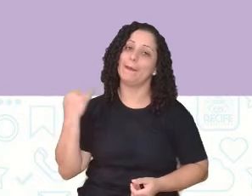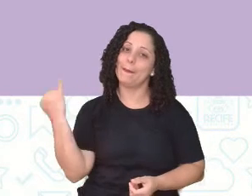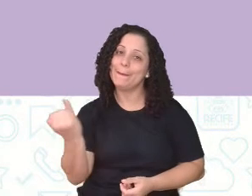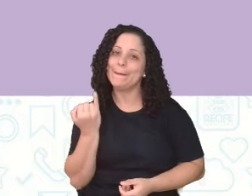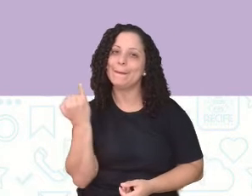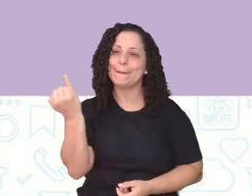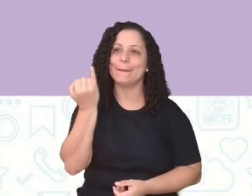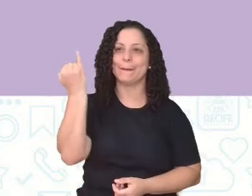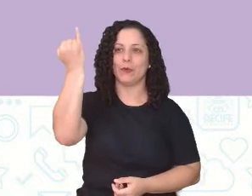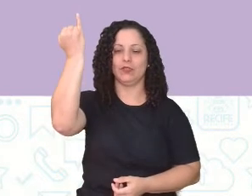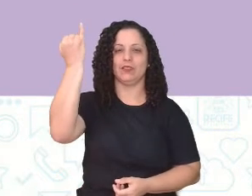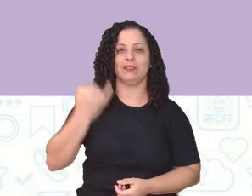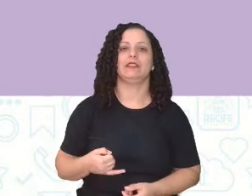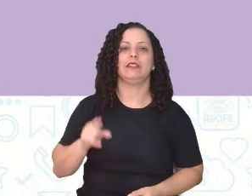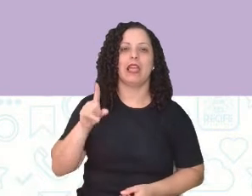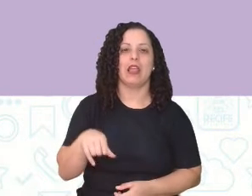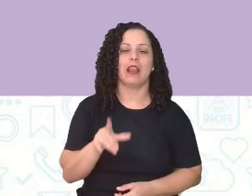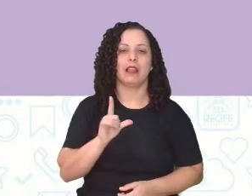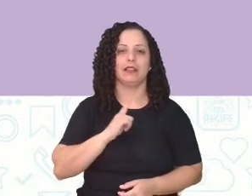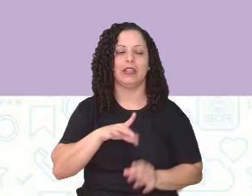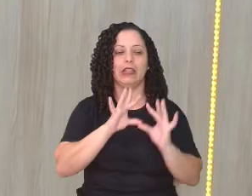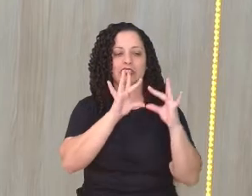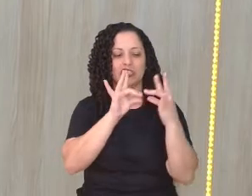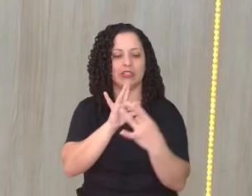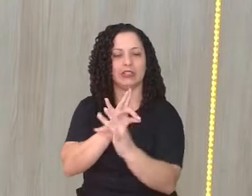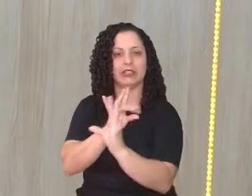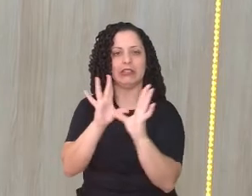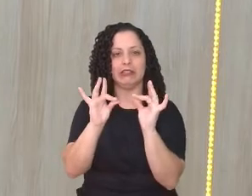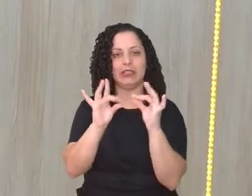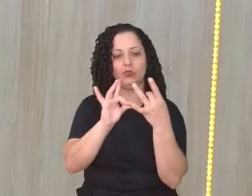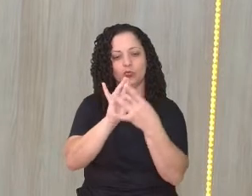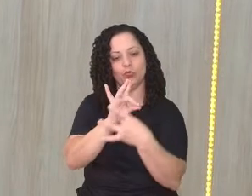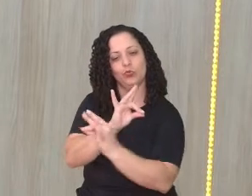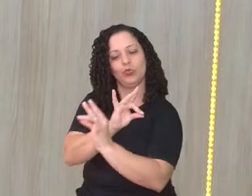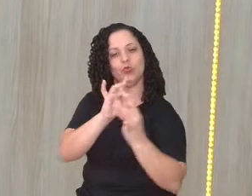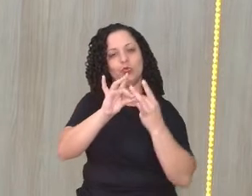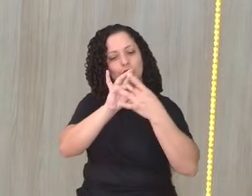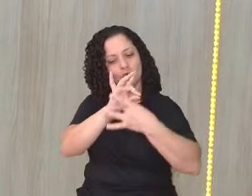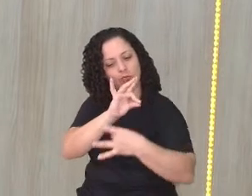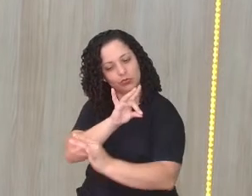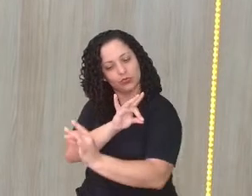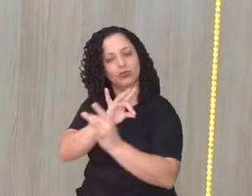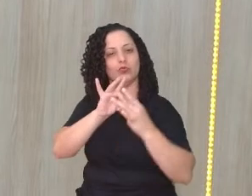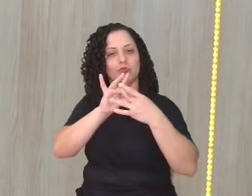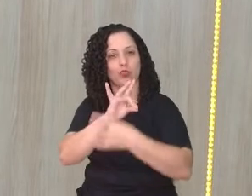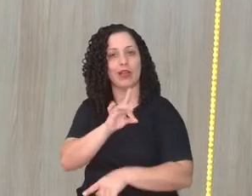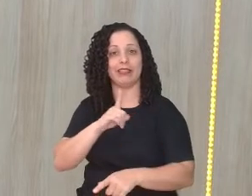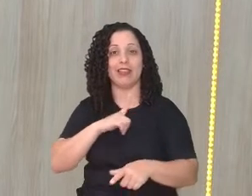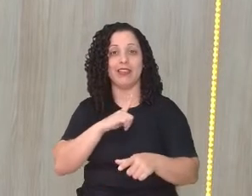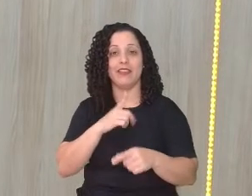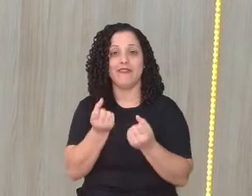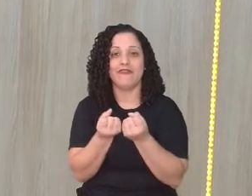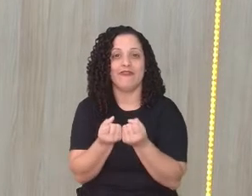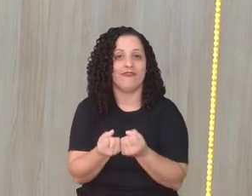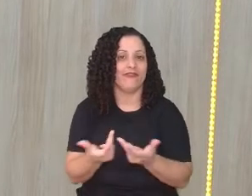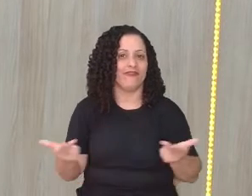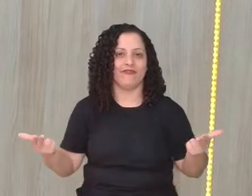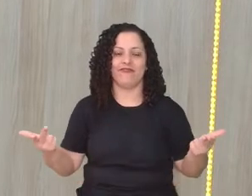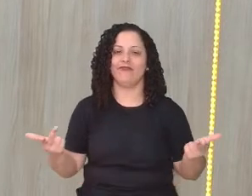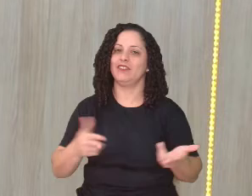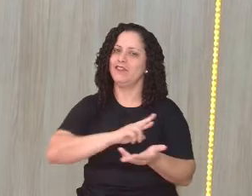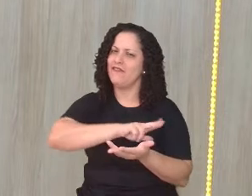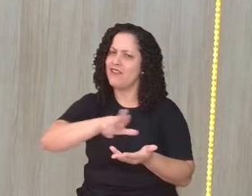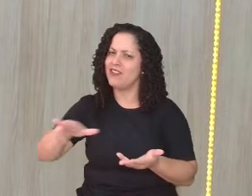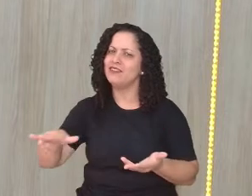já vai produzindo líquidos, e esse líquido produzido vai ter várias ações, né? Tanto para a composição